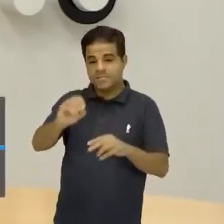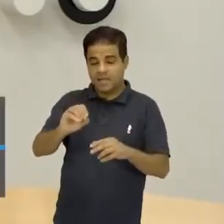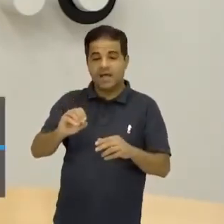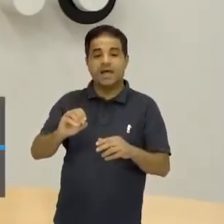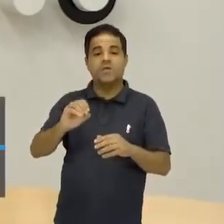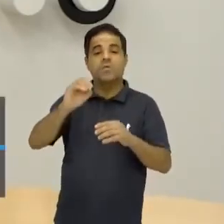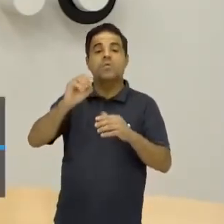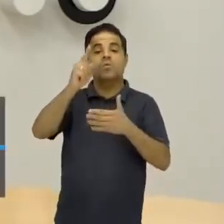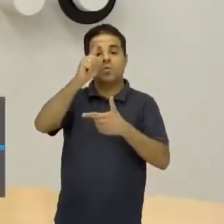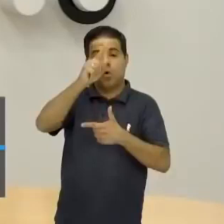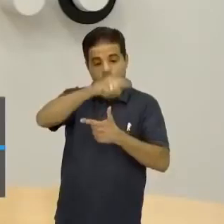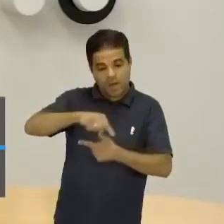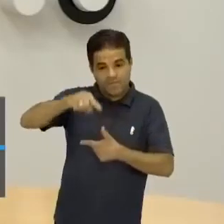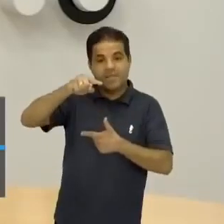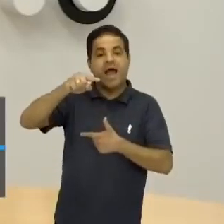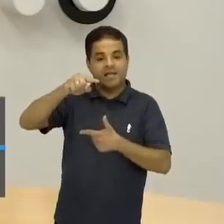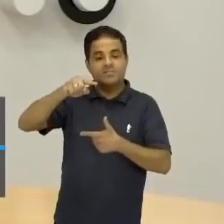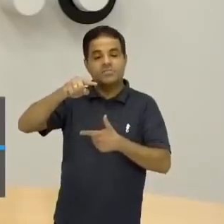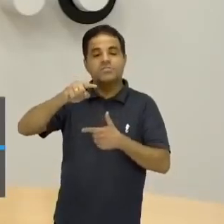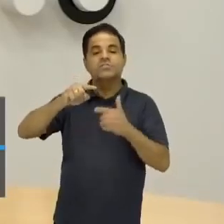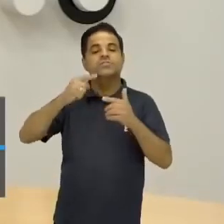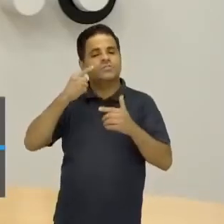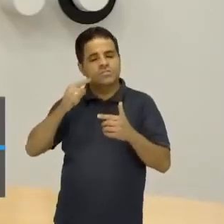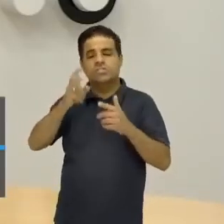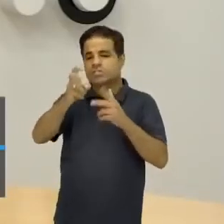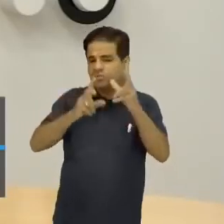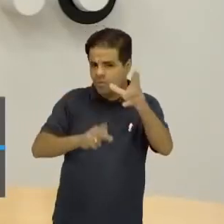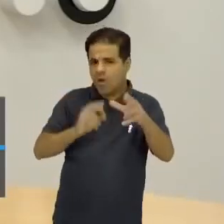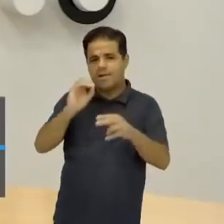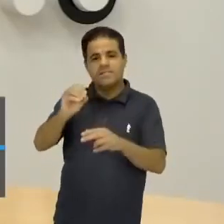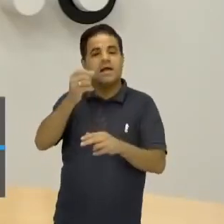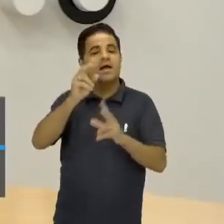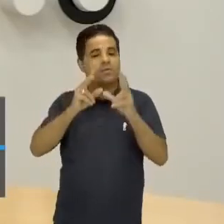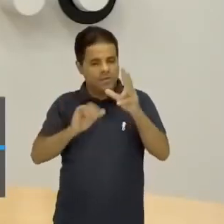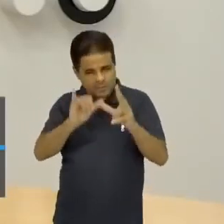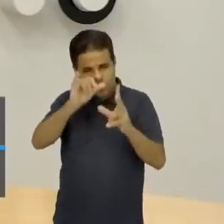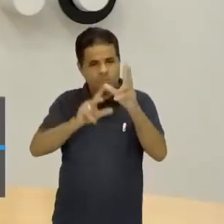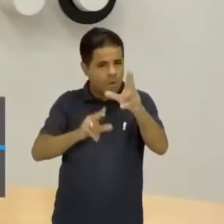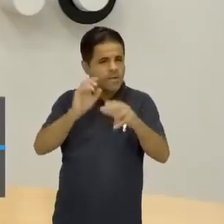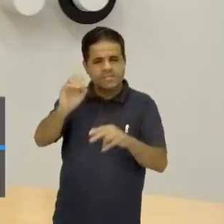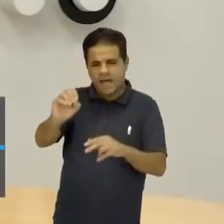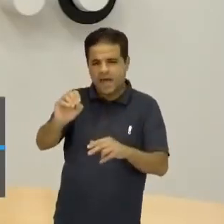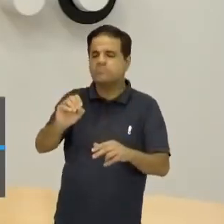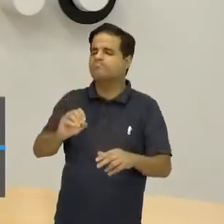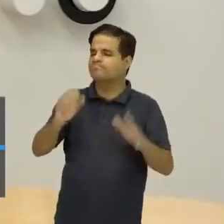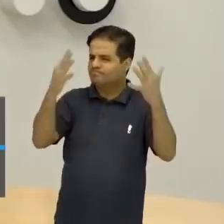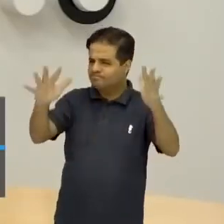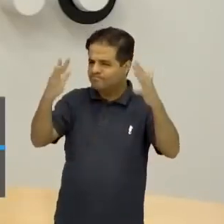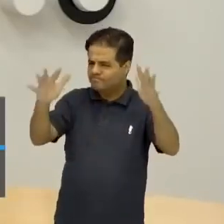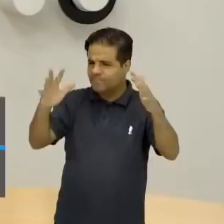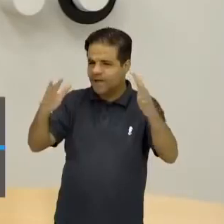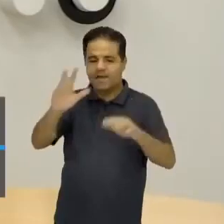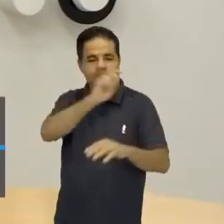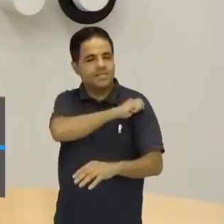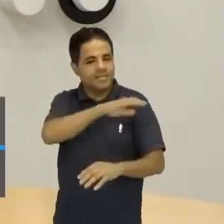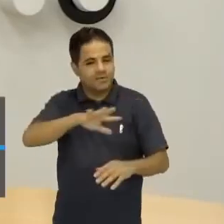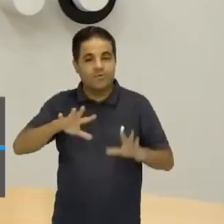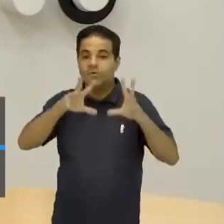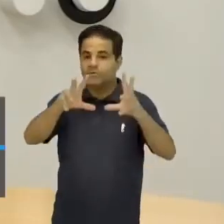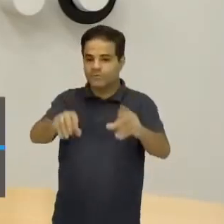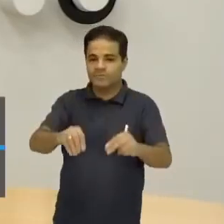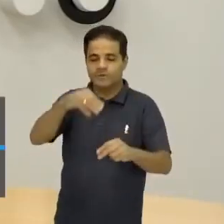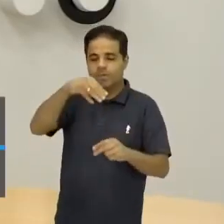concavidade para baixo, X igual a 0 e X igual a 6 e Y igual a 0. Parabéns, alunos.